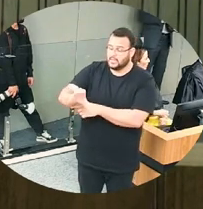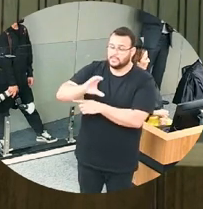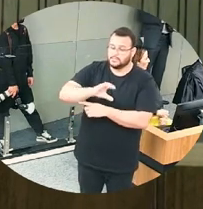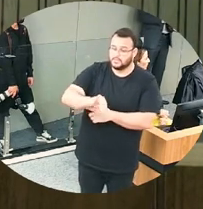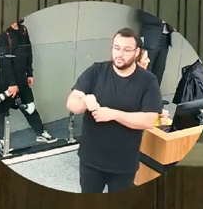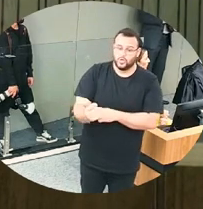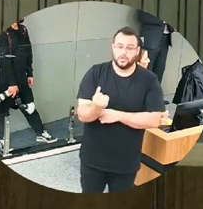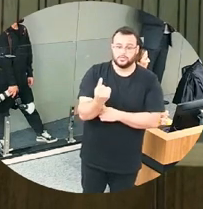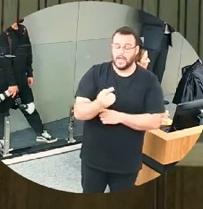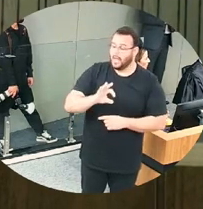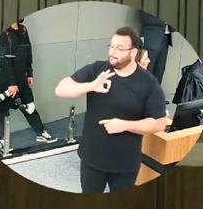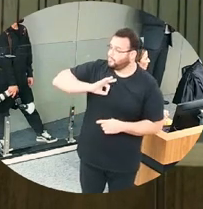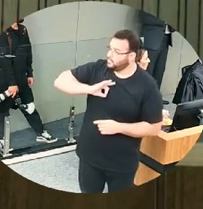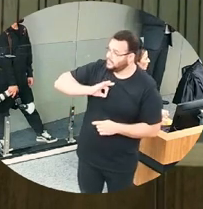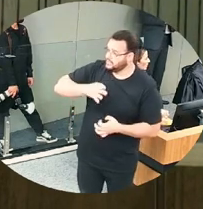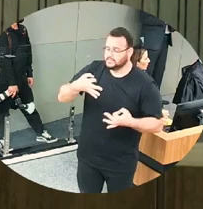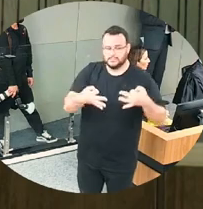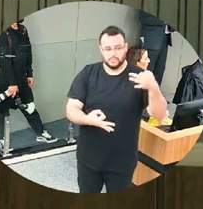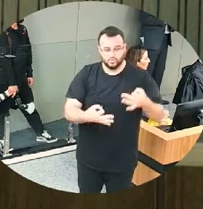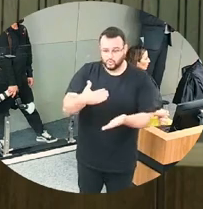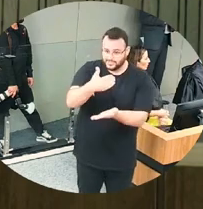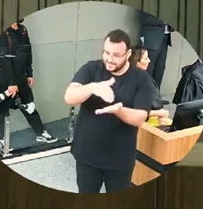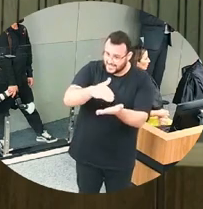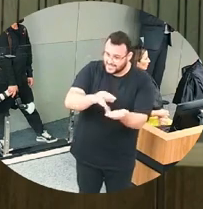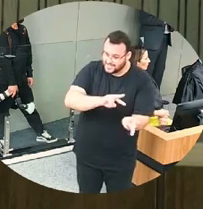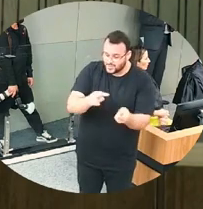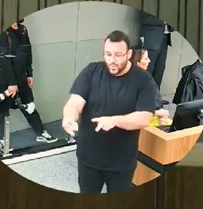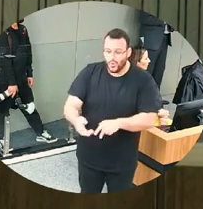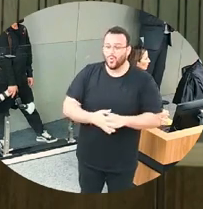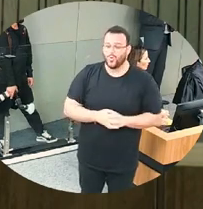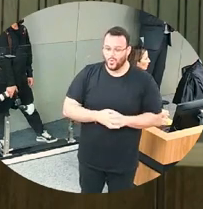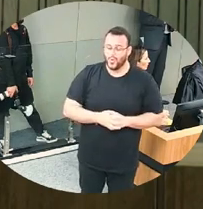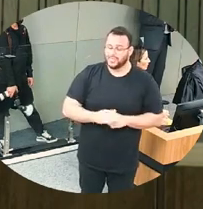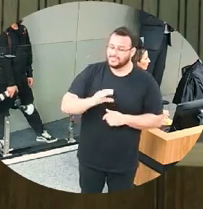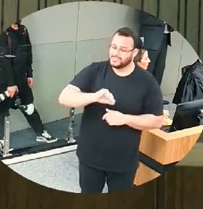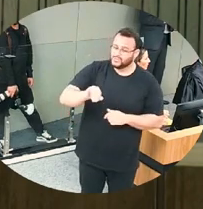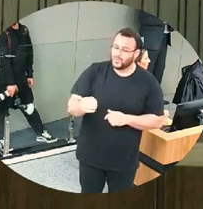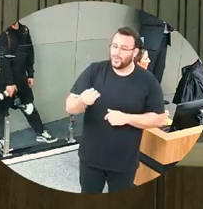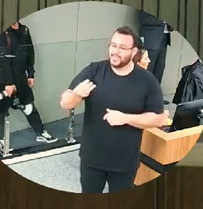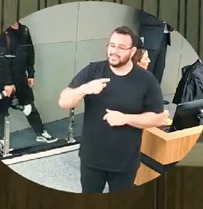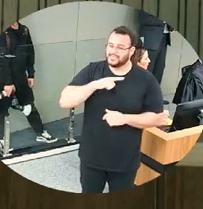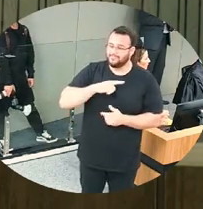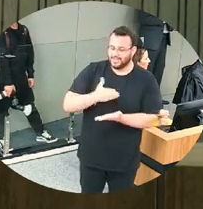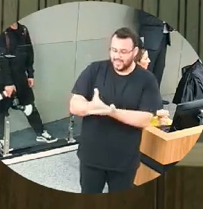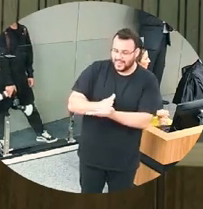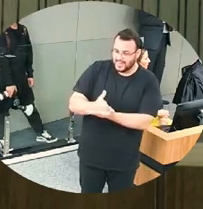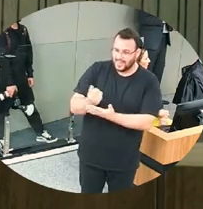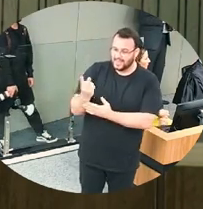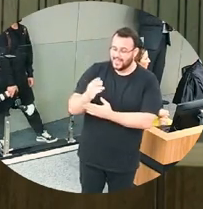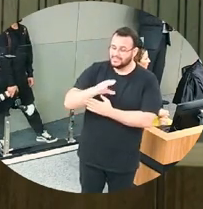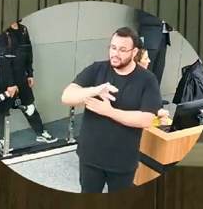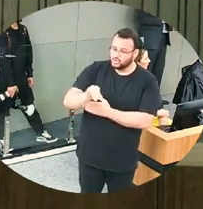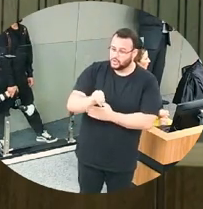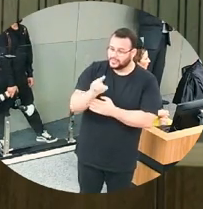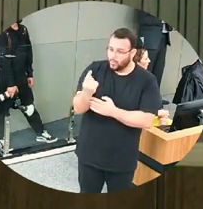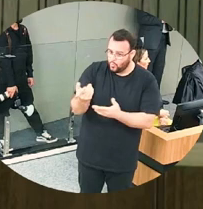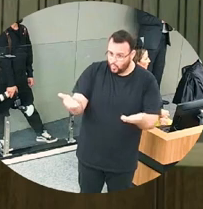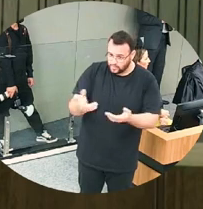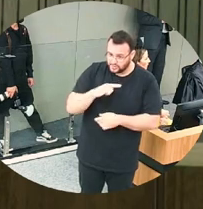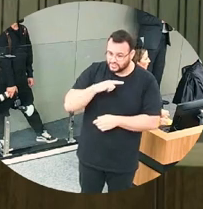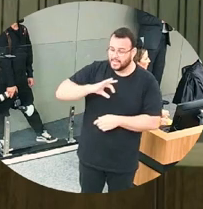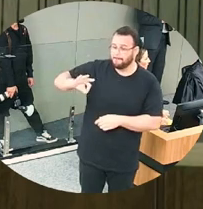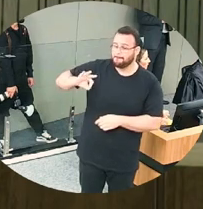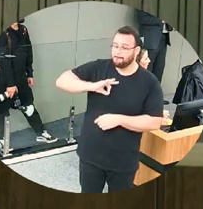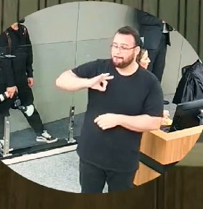transformamos a polícia judicial em secretaria com cj3 e duas divisões cj1 hoje nós temos uma das